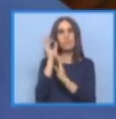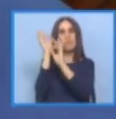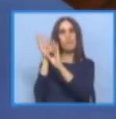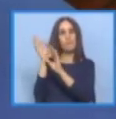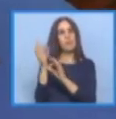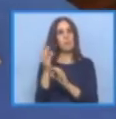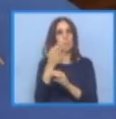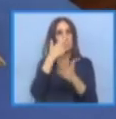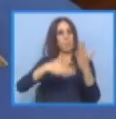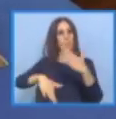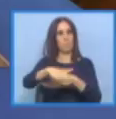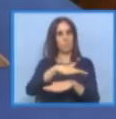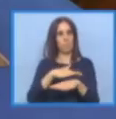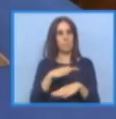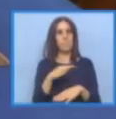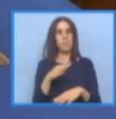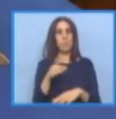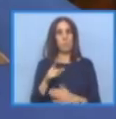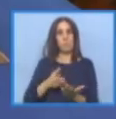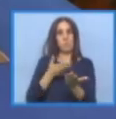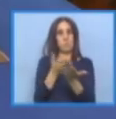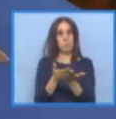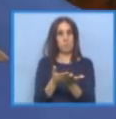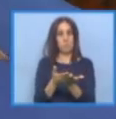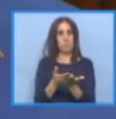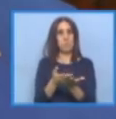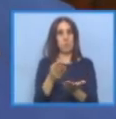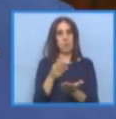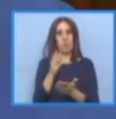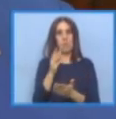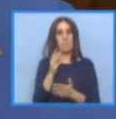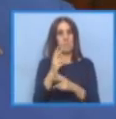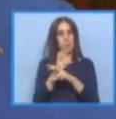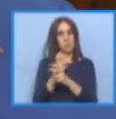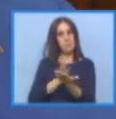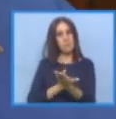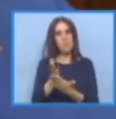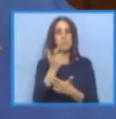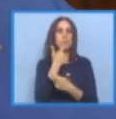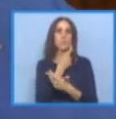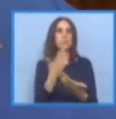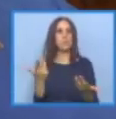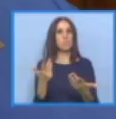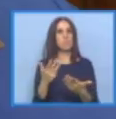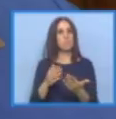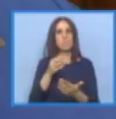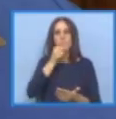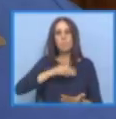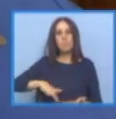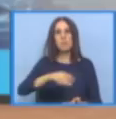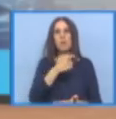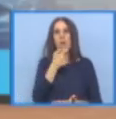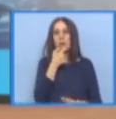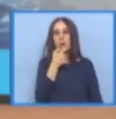seu povo. Quando lhe propuseram, podes ficar na Áustria com todos os teus bens, com todas as tuas propriedades, desde